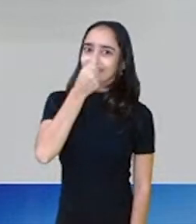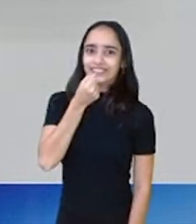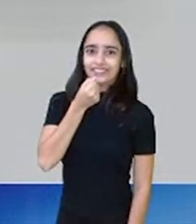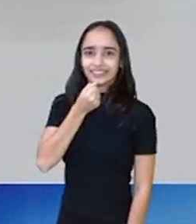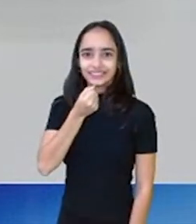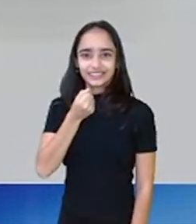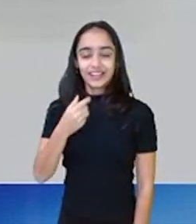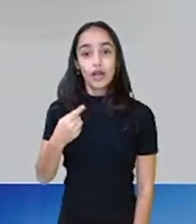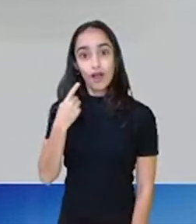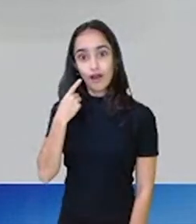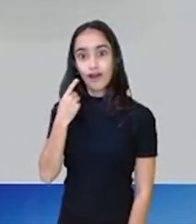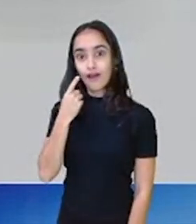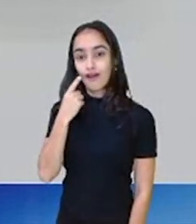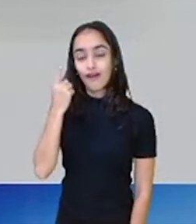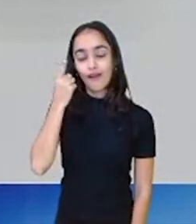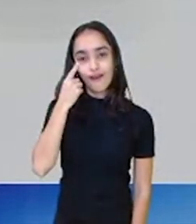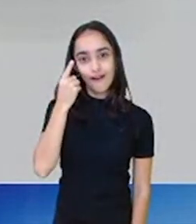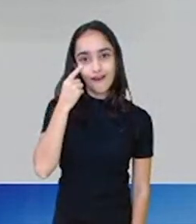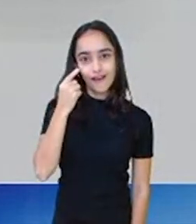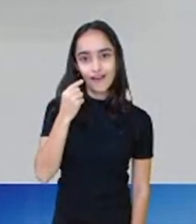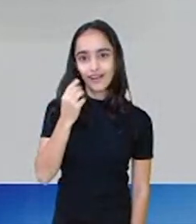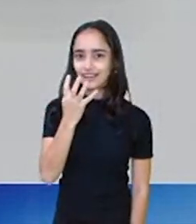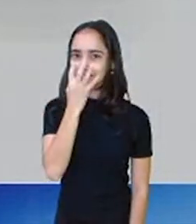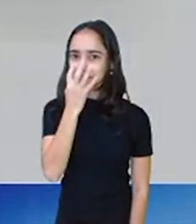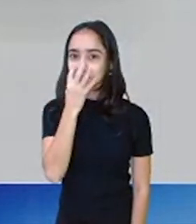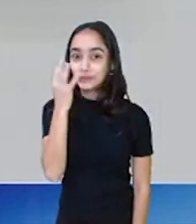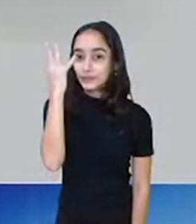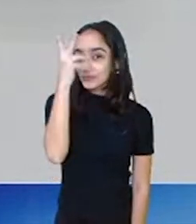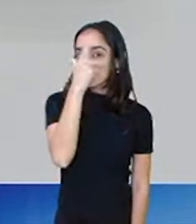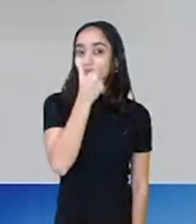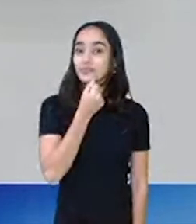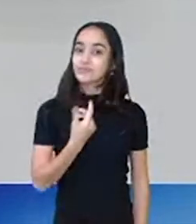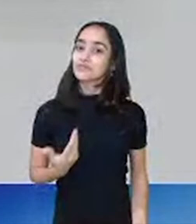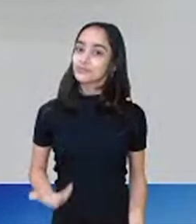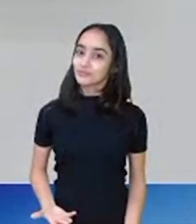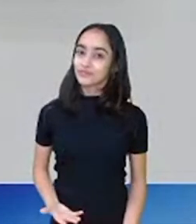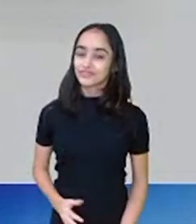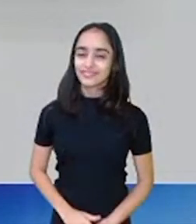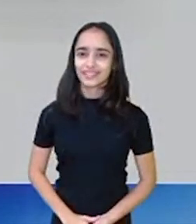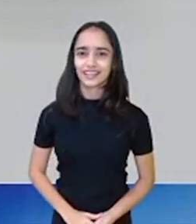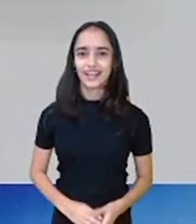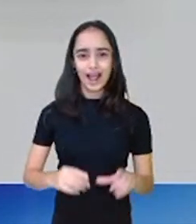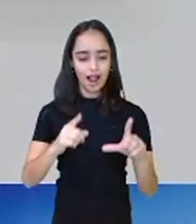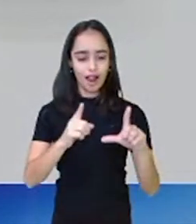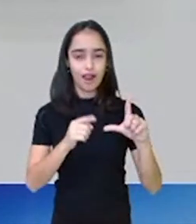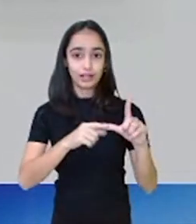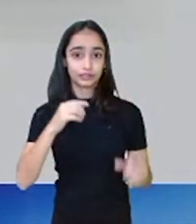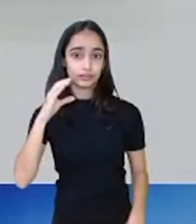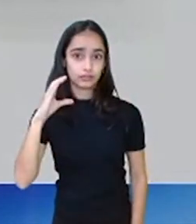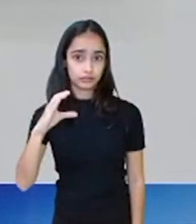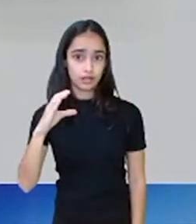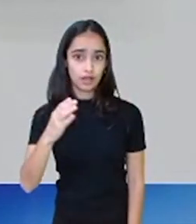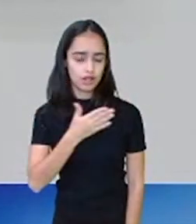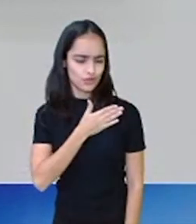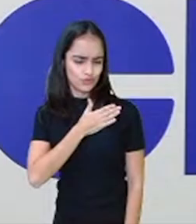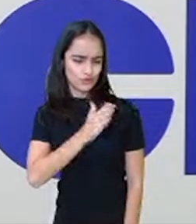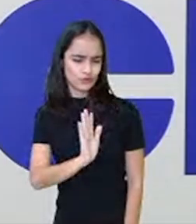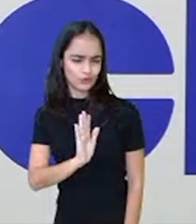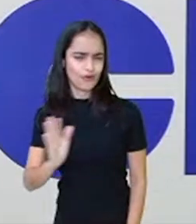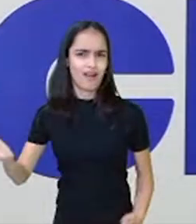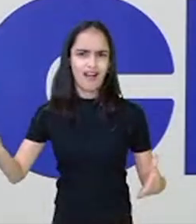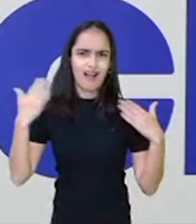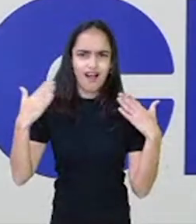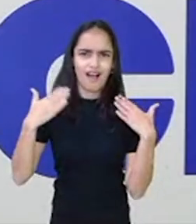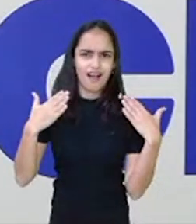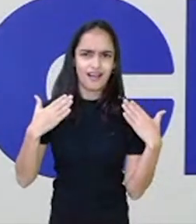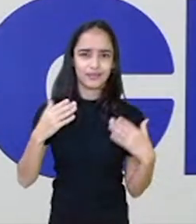é o ponto de exclamação. Na letra C, ele não gosta de calor. Ponto final. Também acertou aqui a Ana,